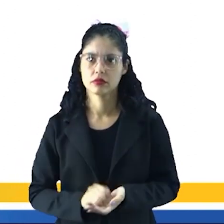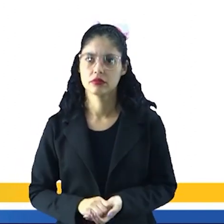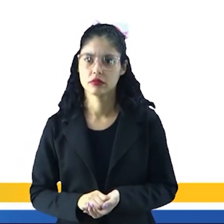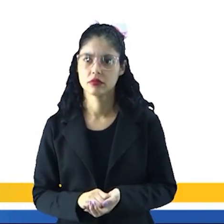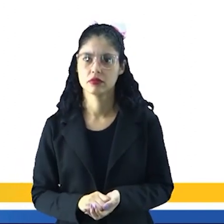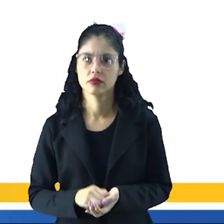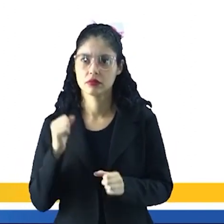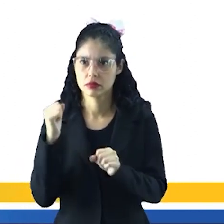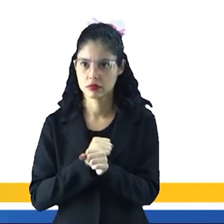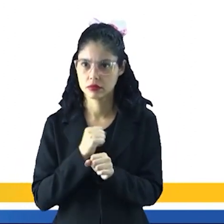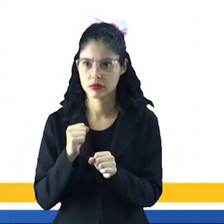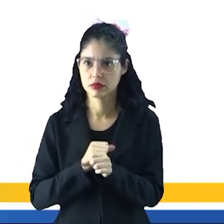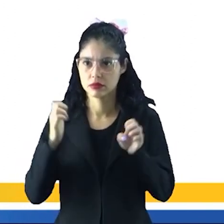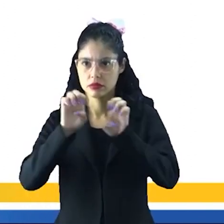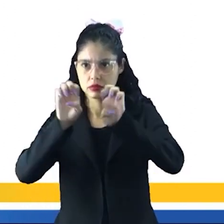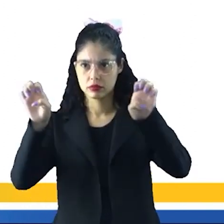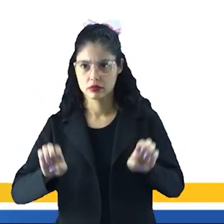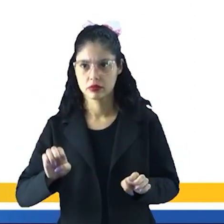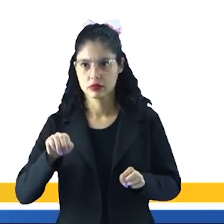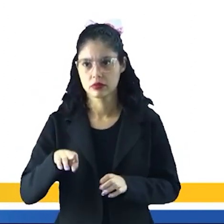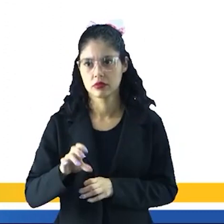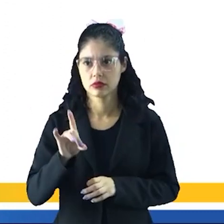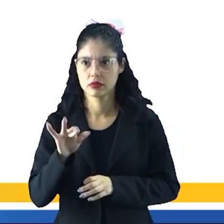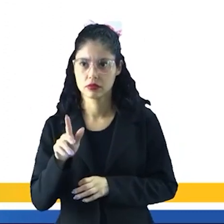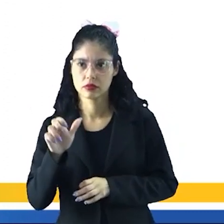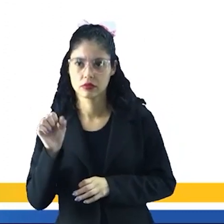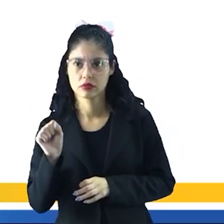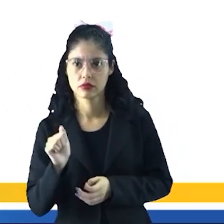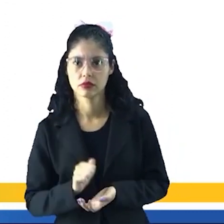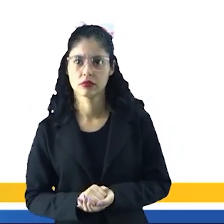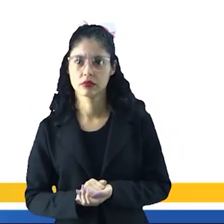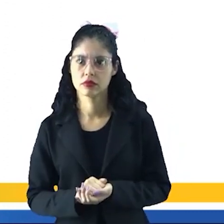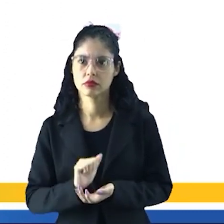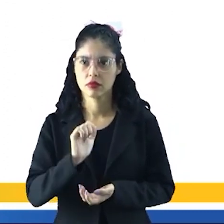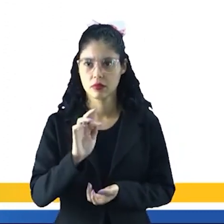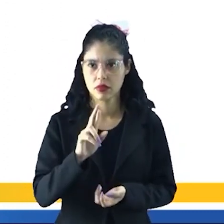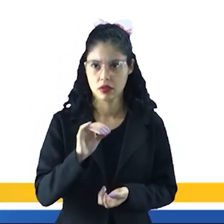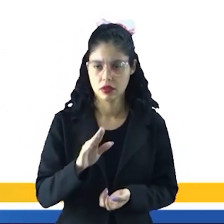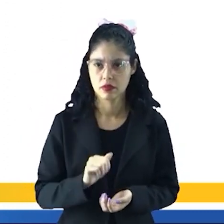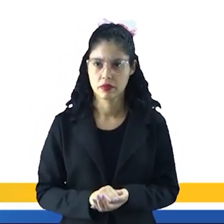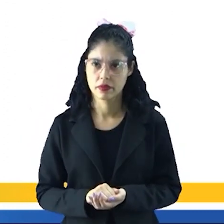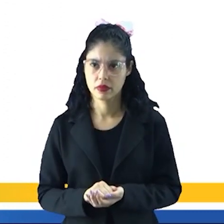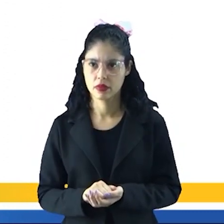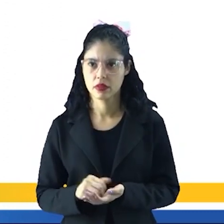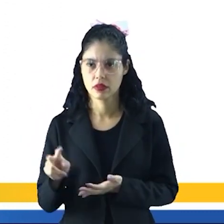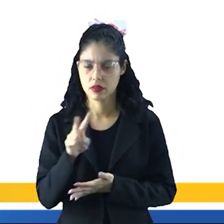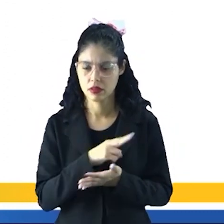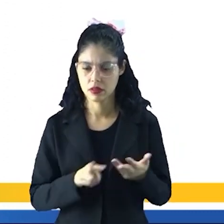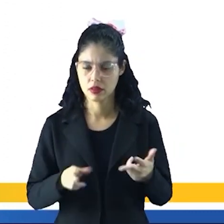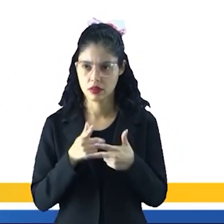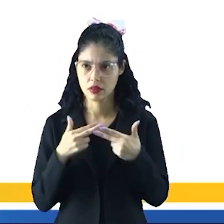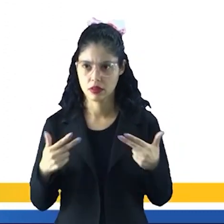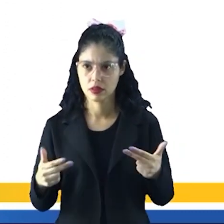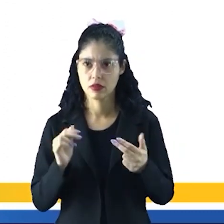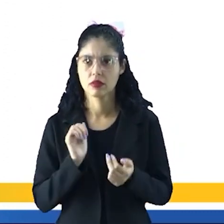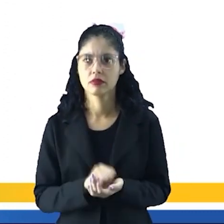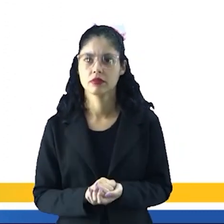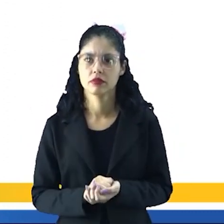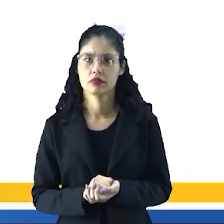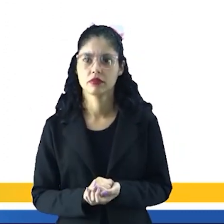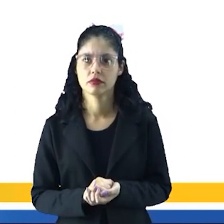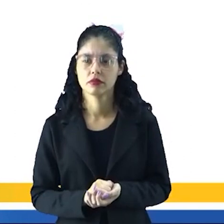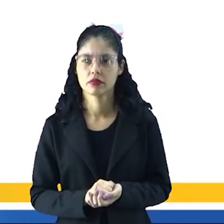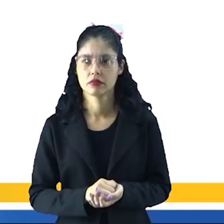geométrico, construtivistas e de estruturas modulares, abstracionistas e de releitura do